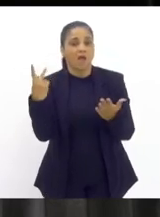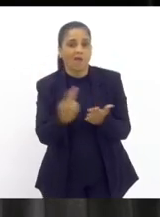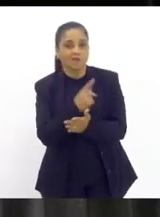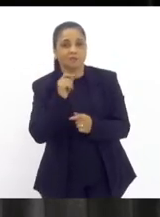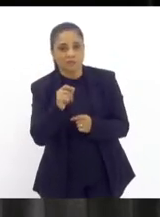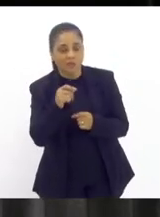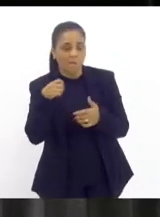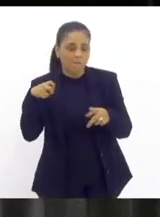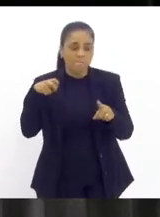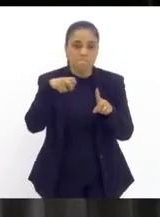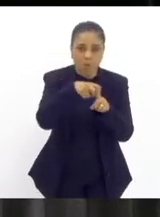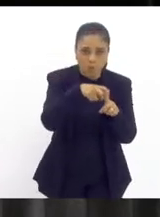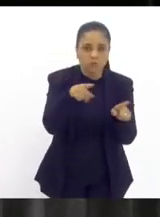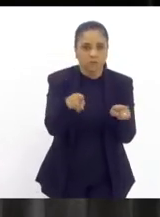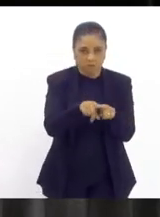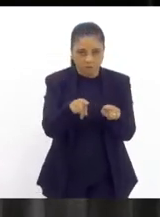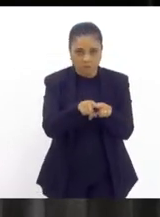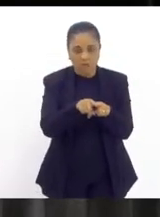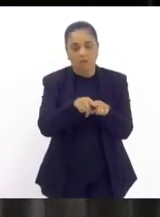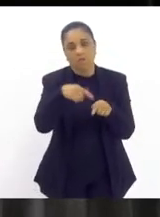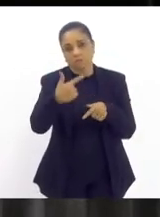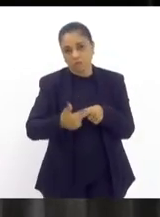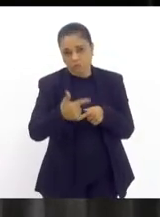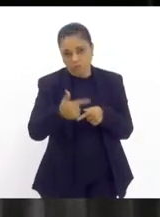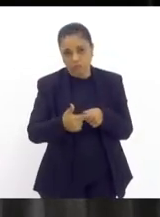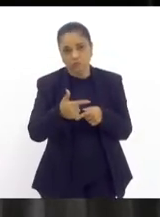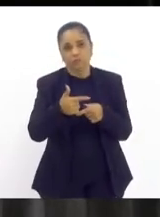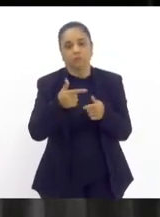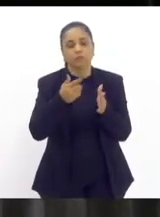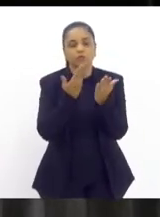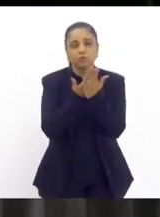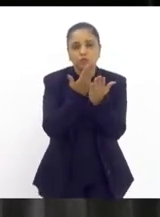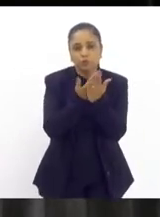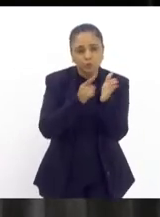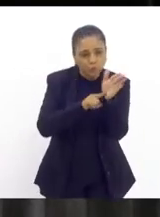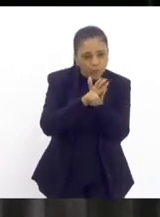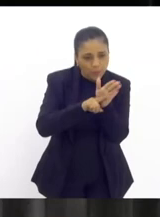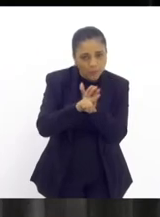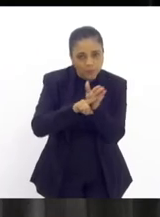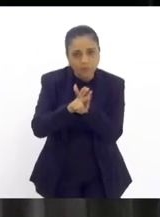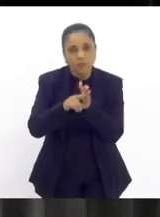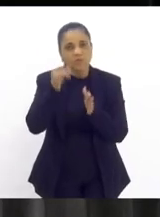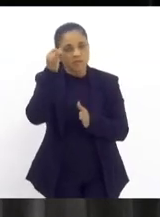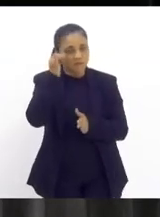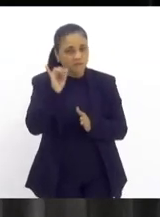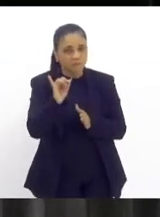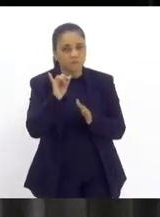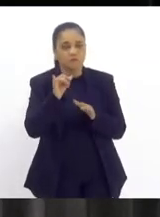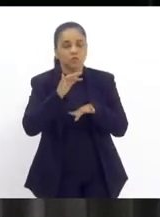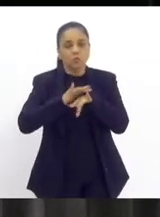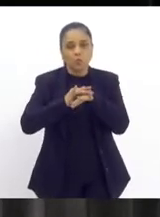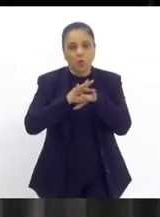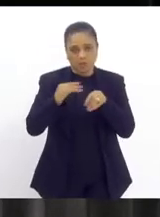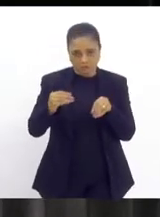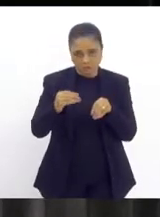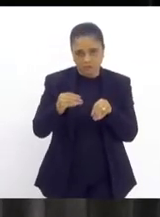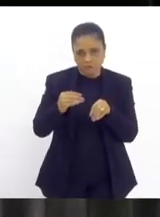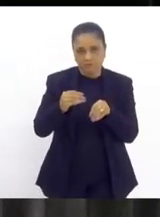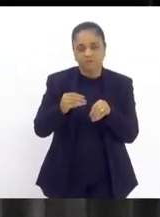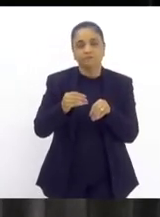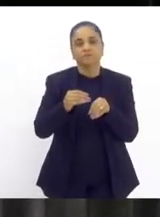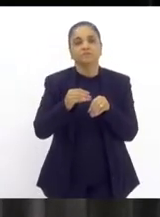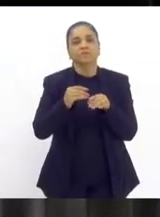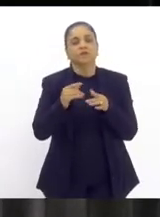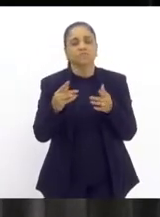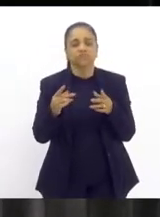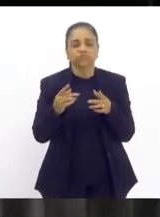veículos motorizados segundo estudo recente dos centros de controle de prevenção de doença um órgão ligado ao departamento